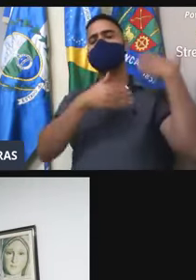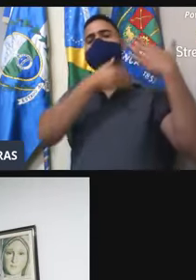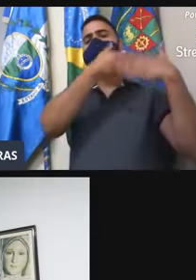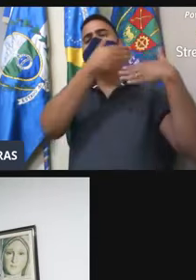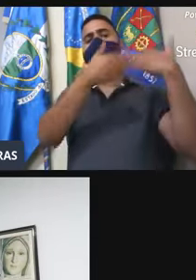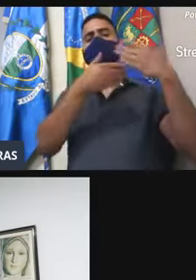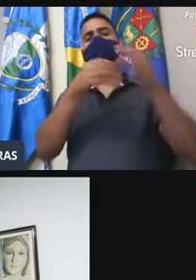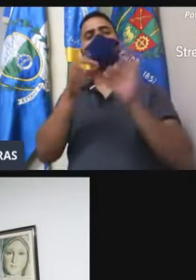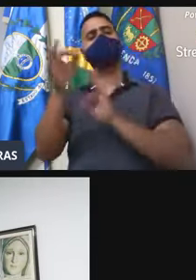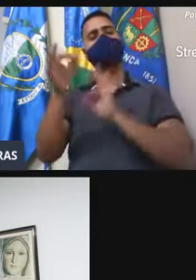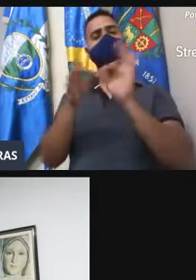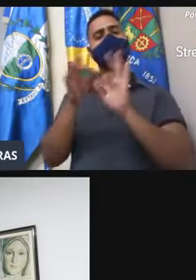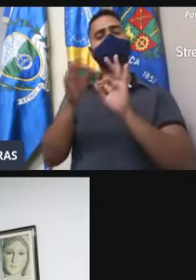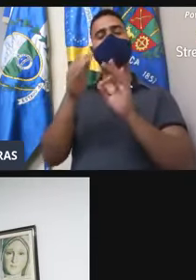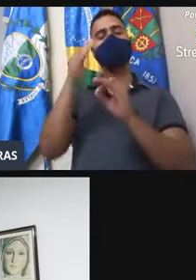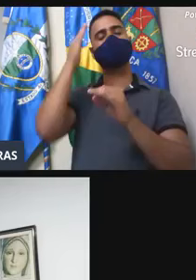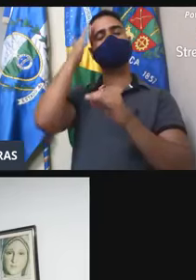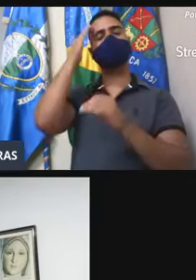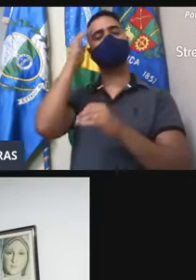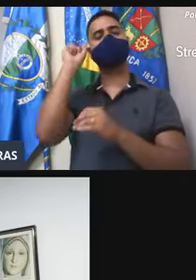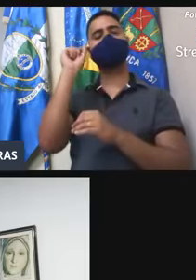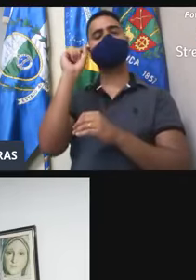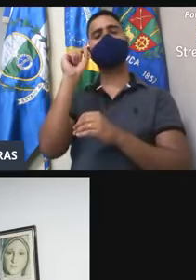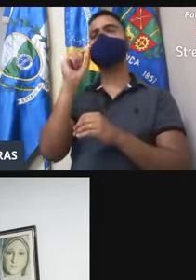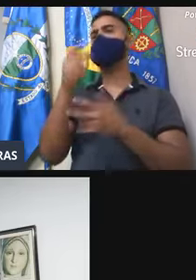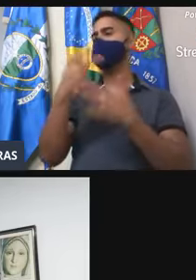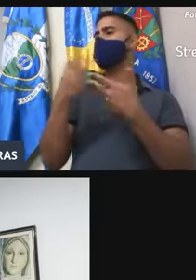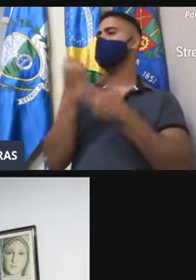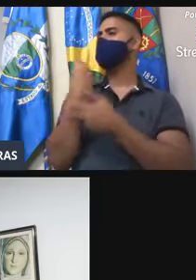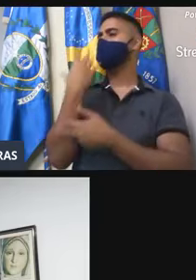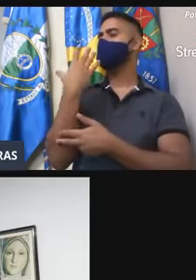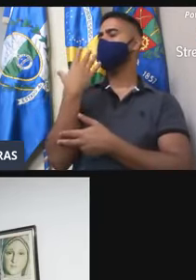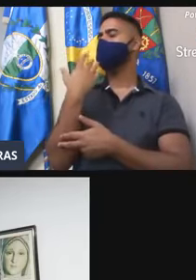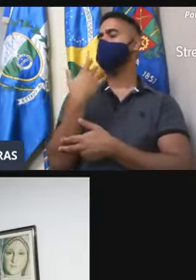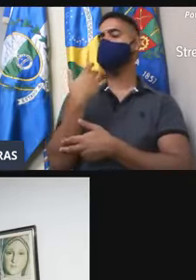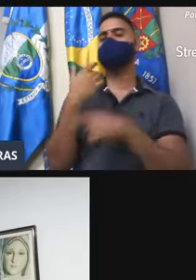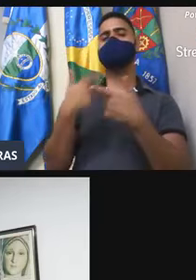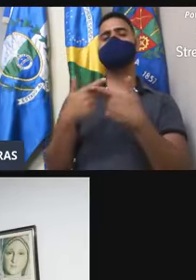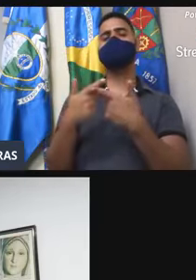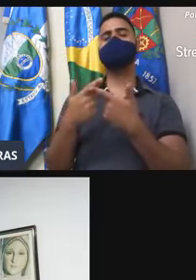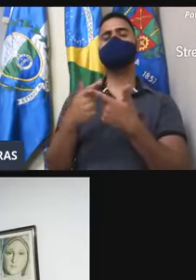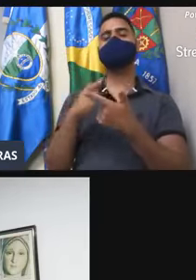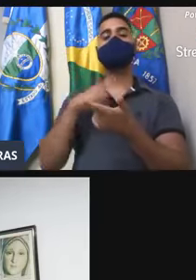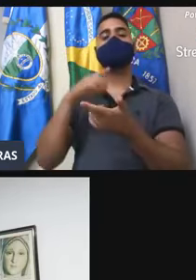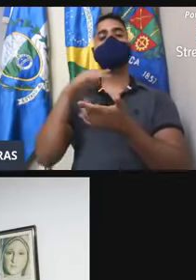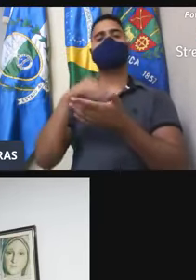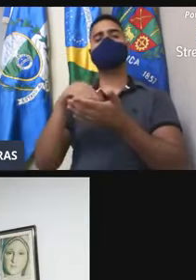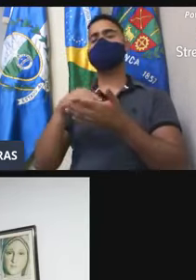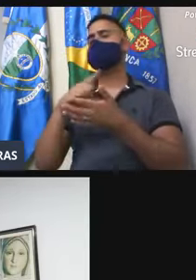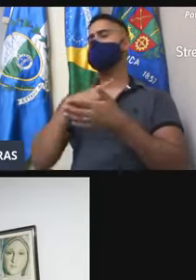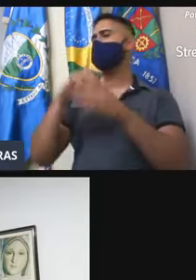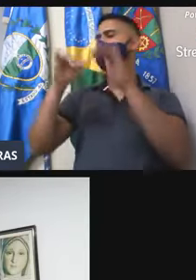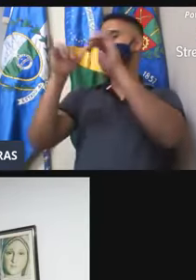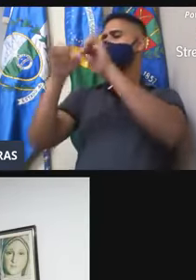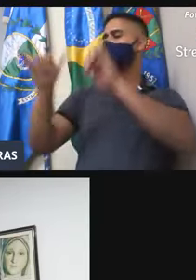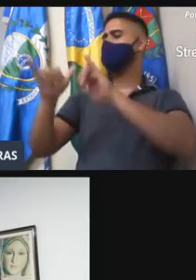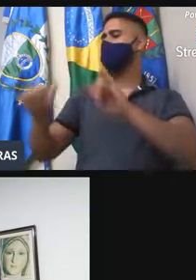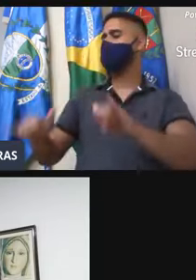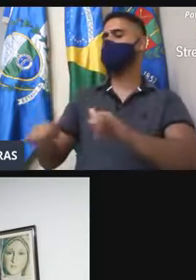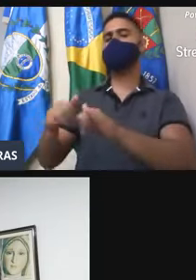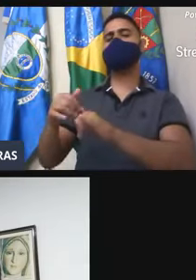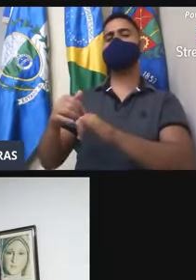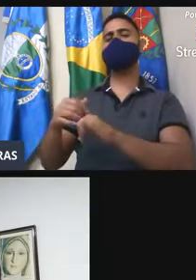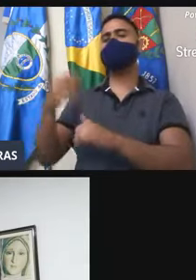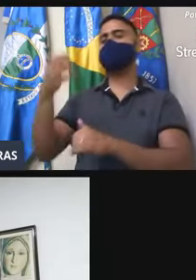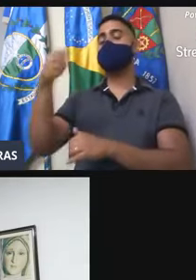projeto, a gente verificou que essa medida foi positiva. Porque, às vezes, os secretários têm muitas informações a serem prestadas aqui